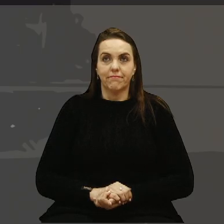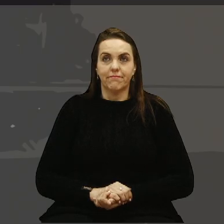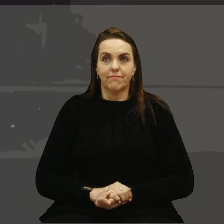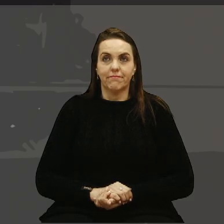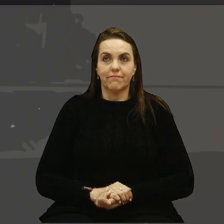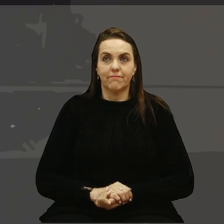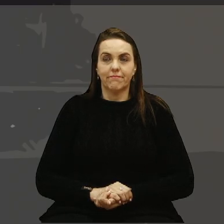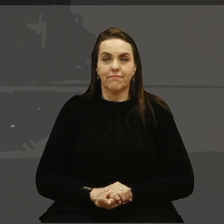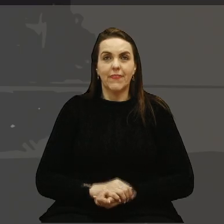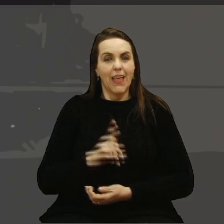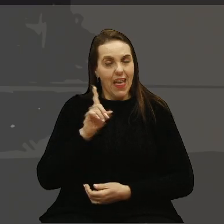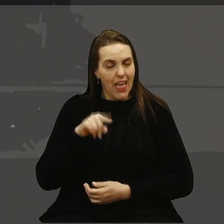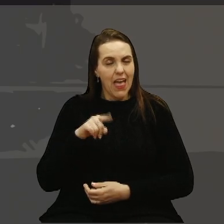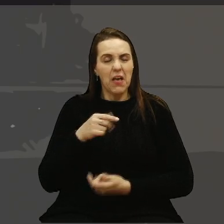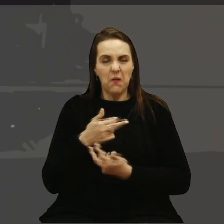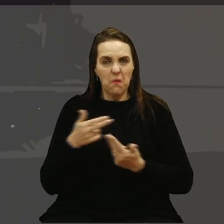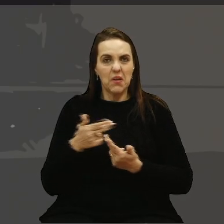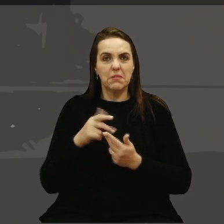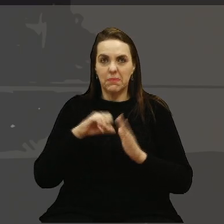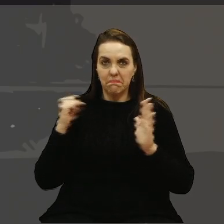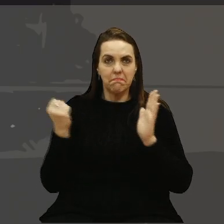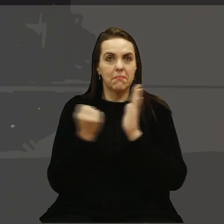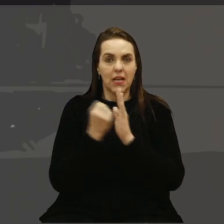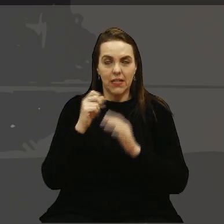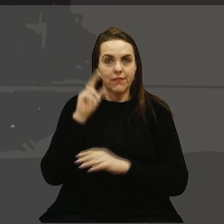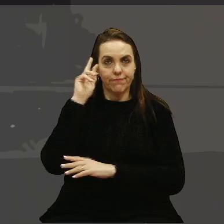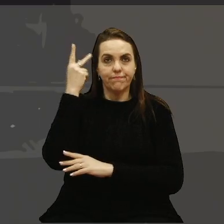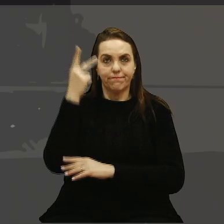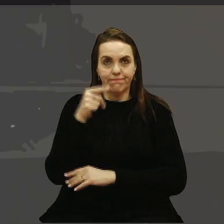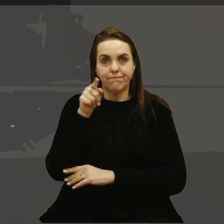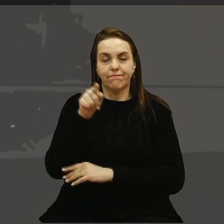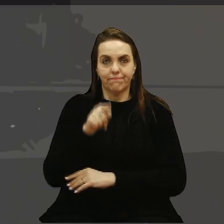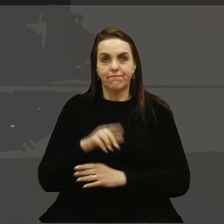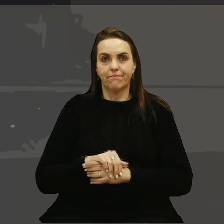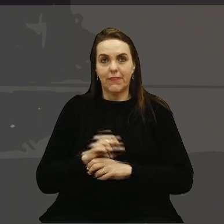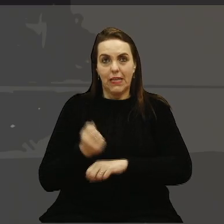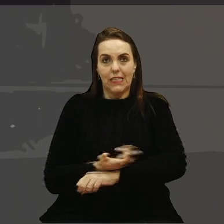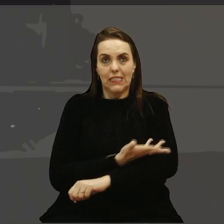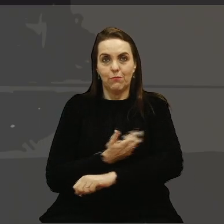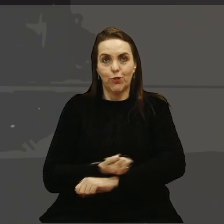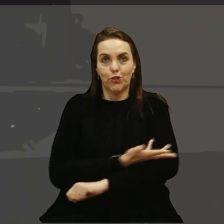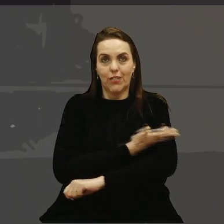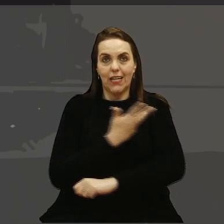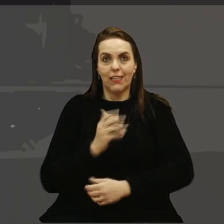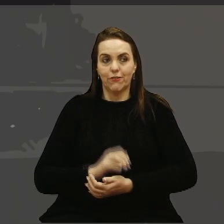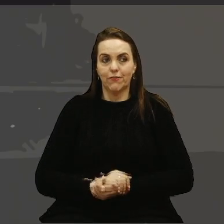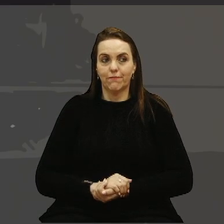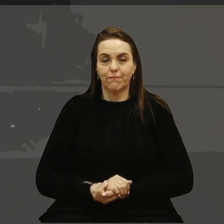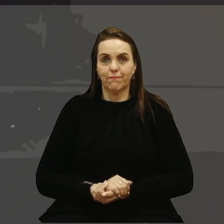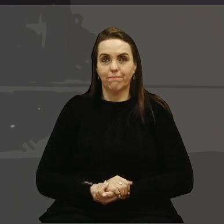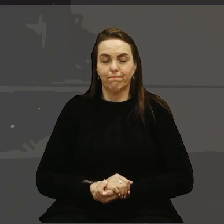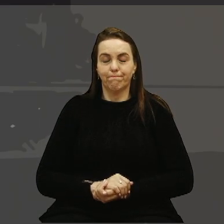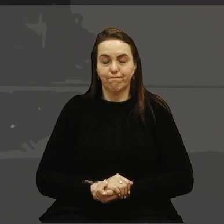Olha, isso é algo memorável, ver pessoas ali, muitos emocionados.